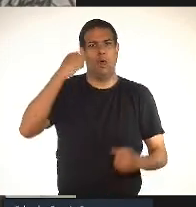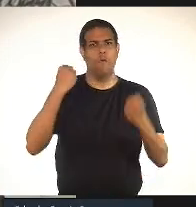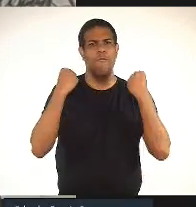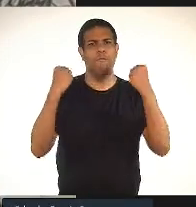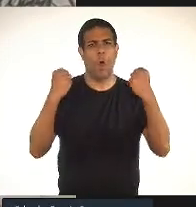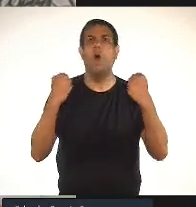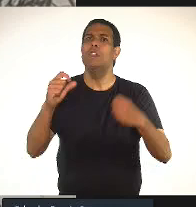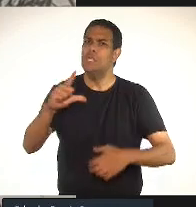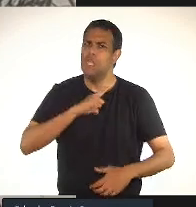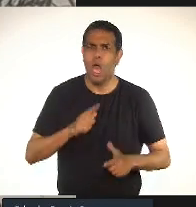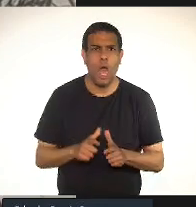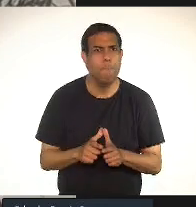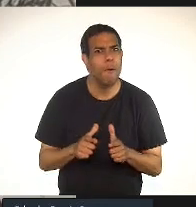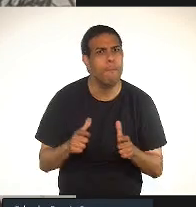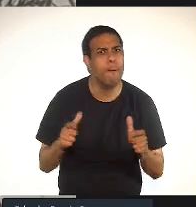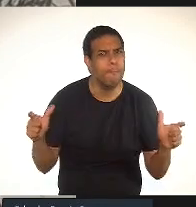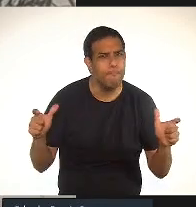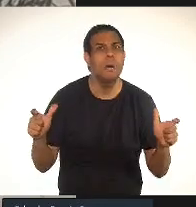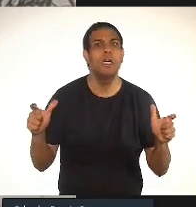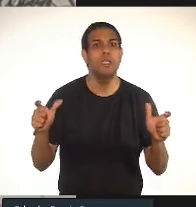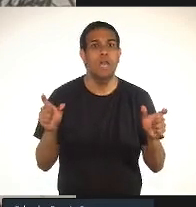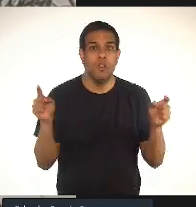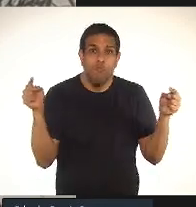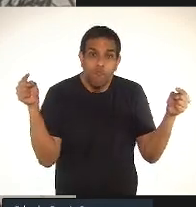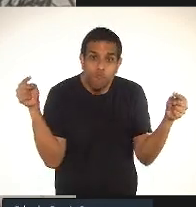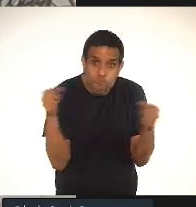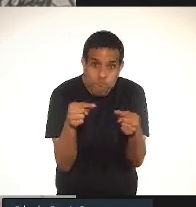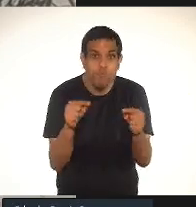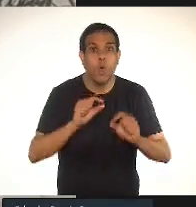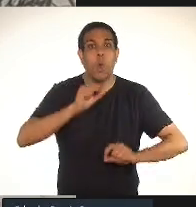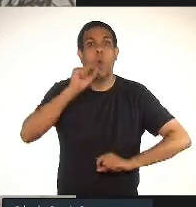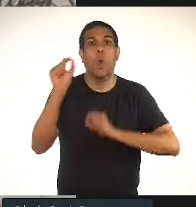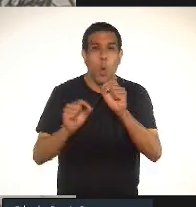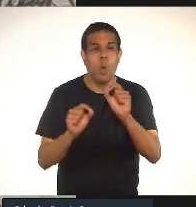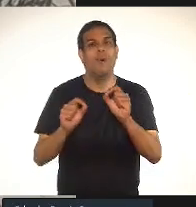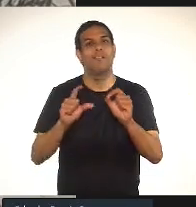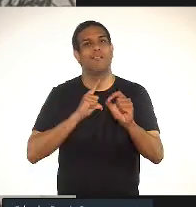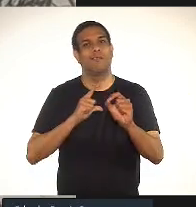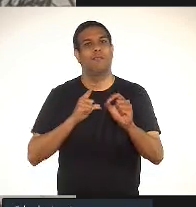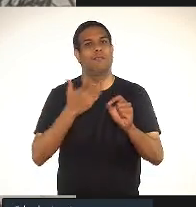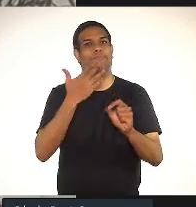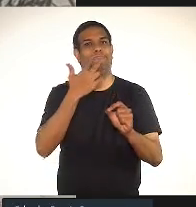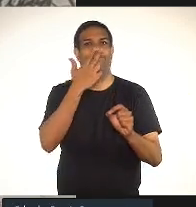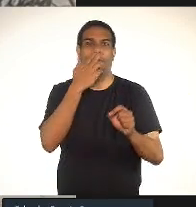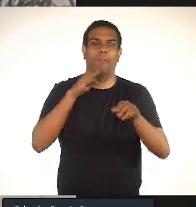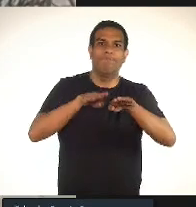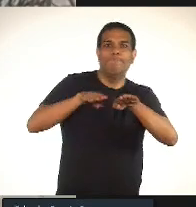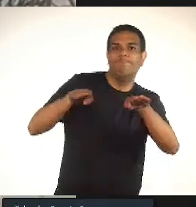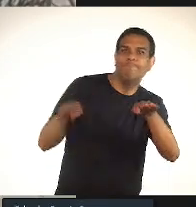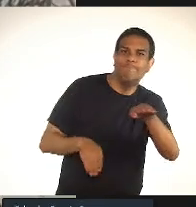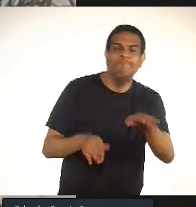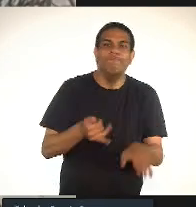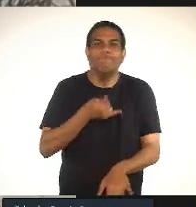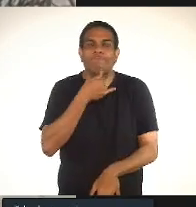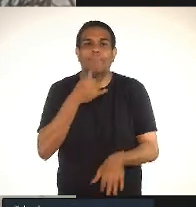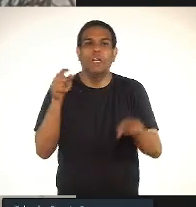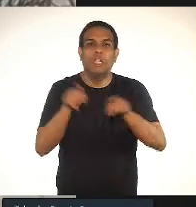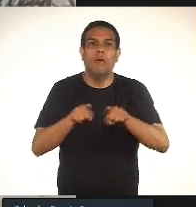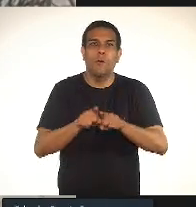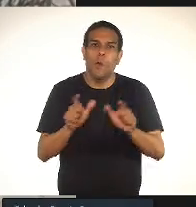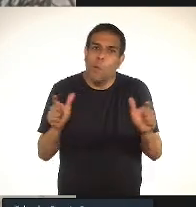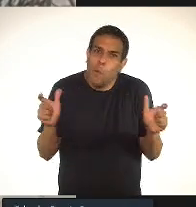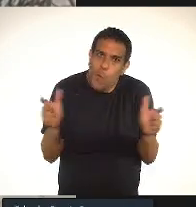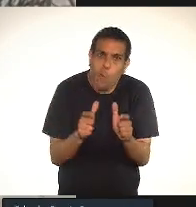é extremamente localizado a partir das desigualdades sociais e localizado